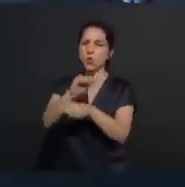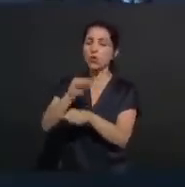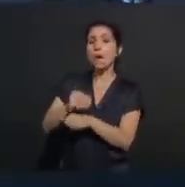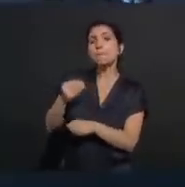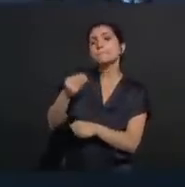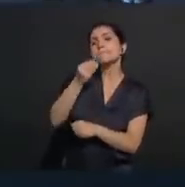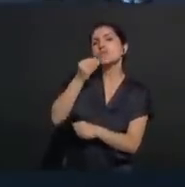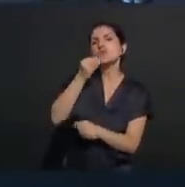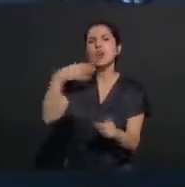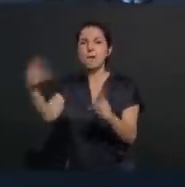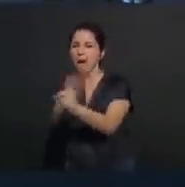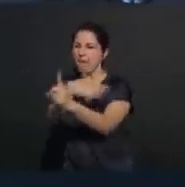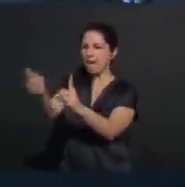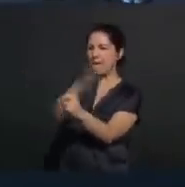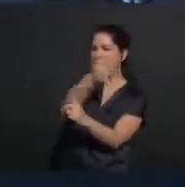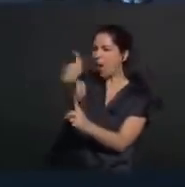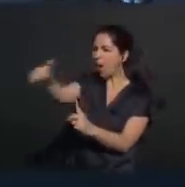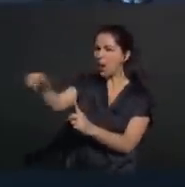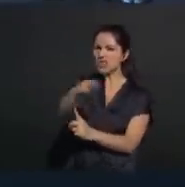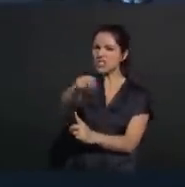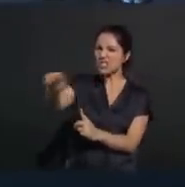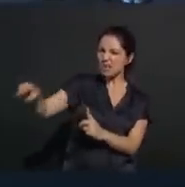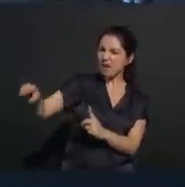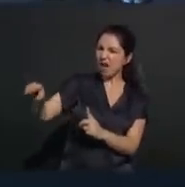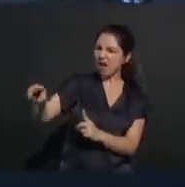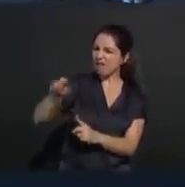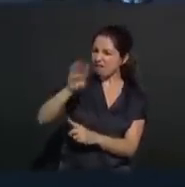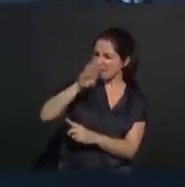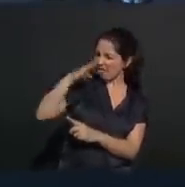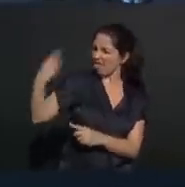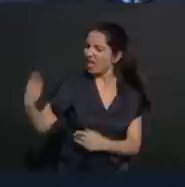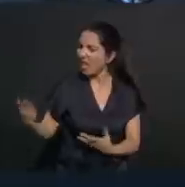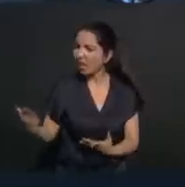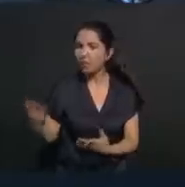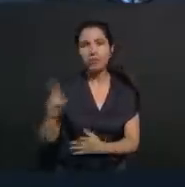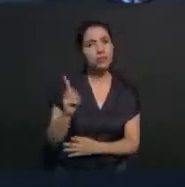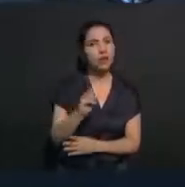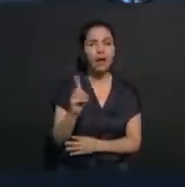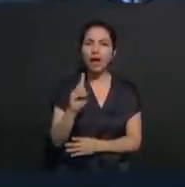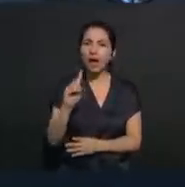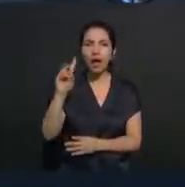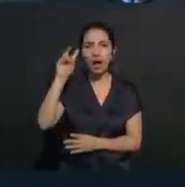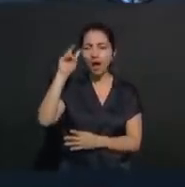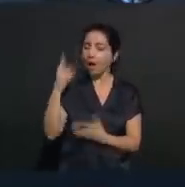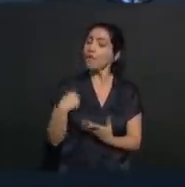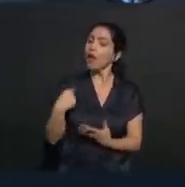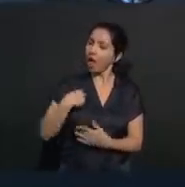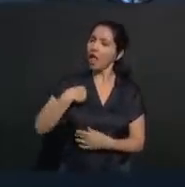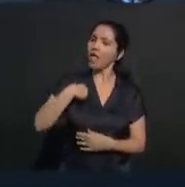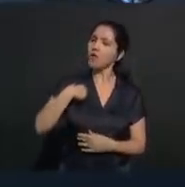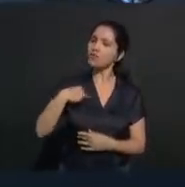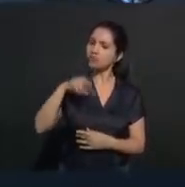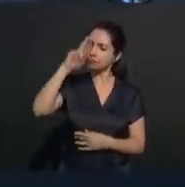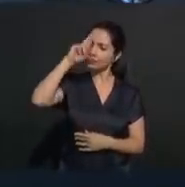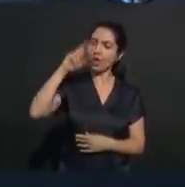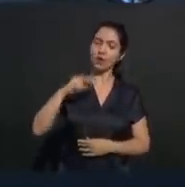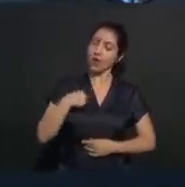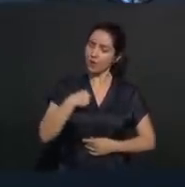cara daqueles 11 idiotas, ele falou assim: eu sou José, muda todo mundo para cá que eu vou cuidar de todo mundo.